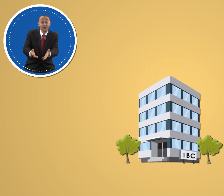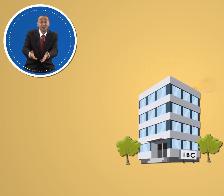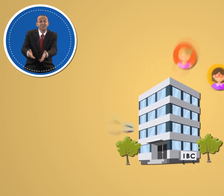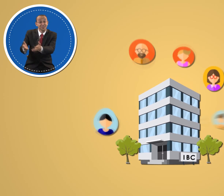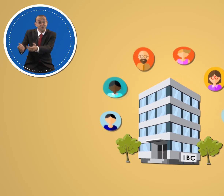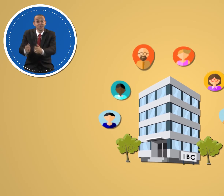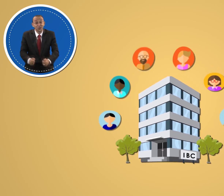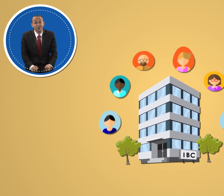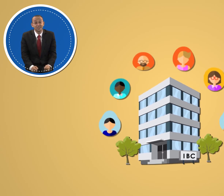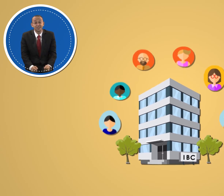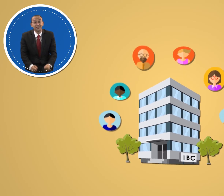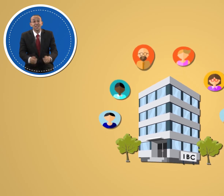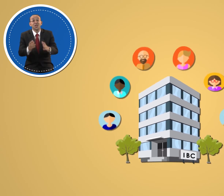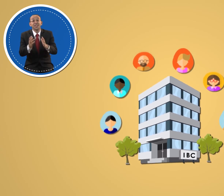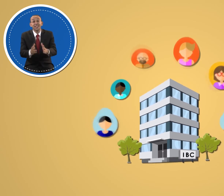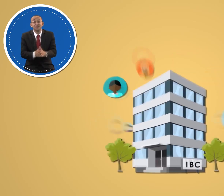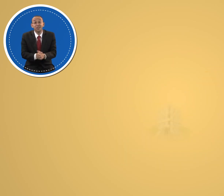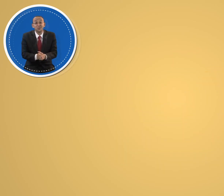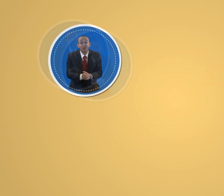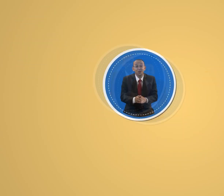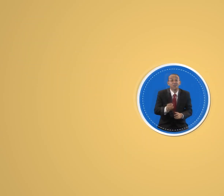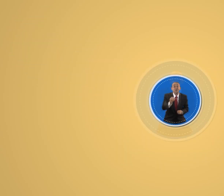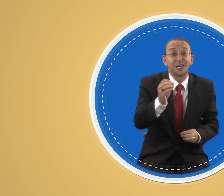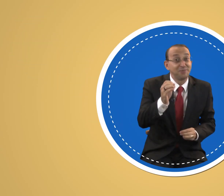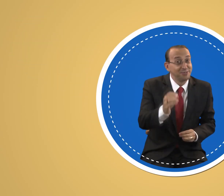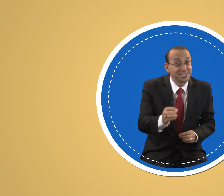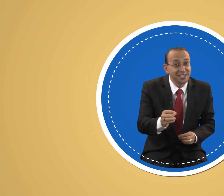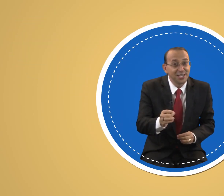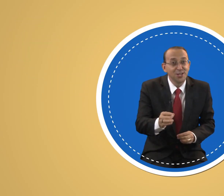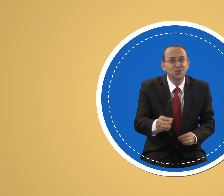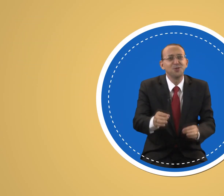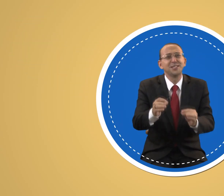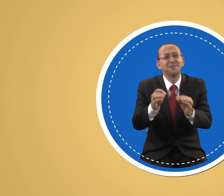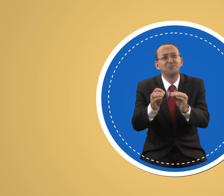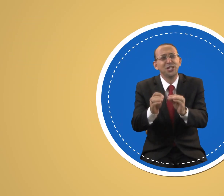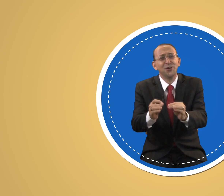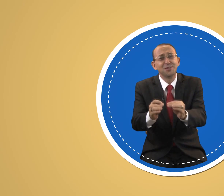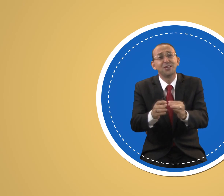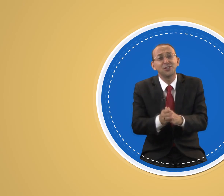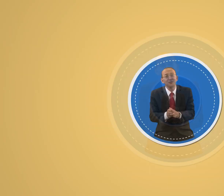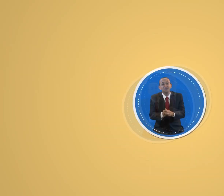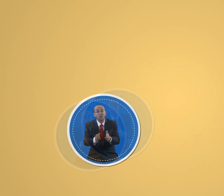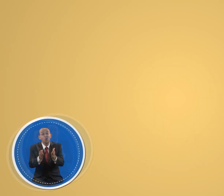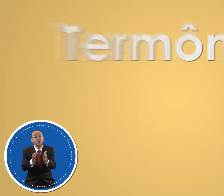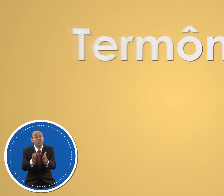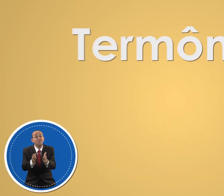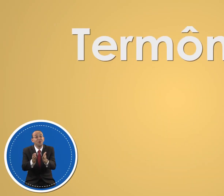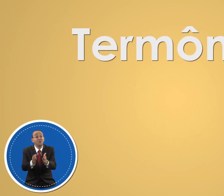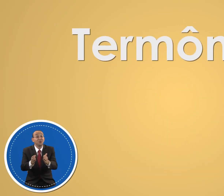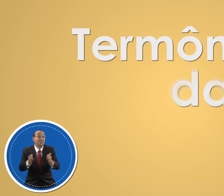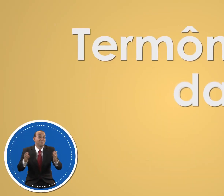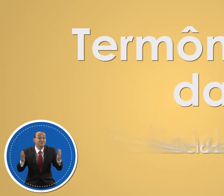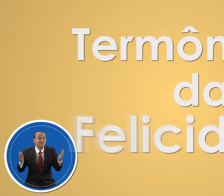são resultados de pessoas e nesse vídeo eu vou explicar para você sobre esse poderoso aplicativo O